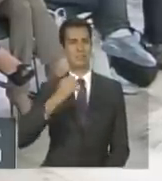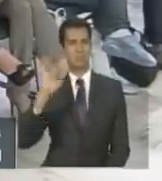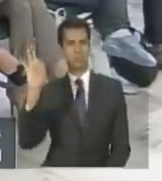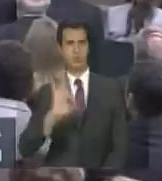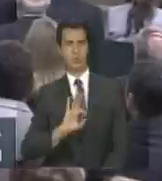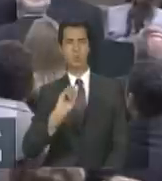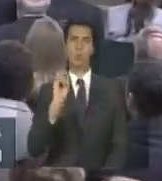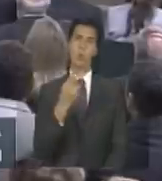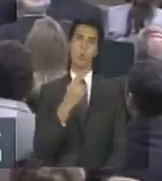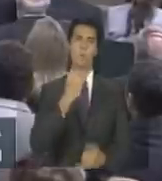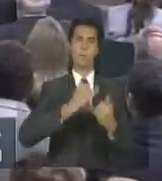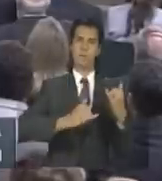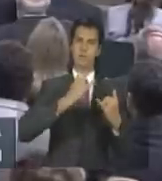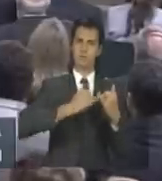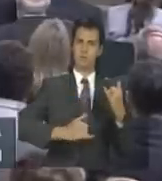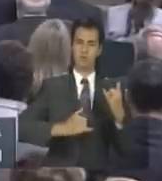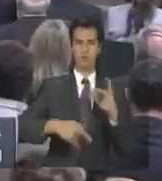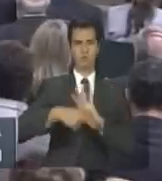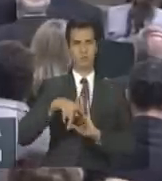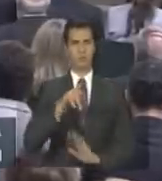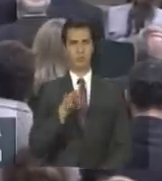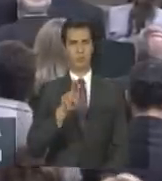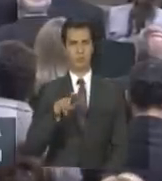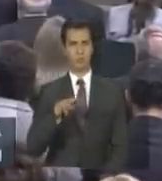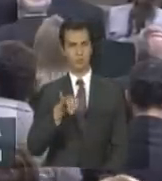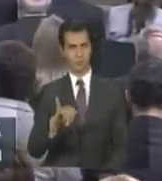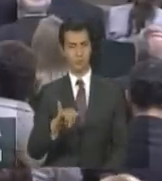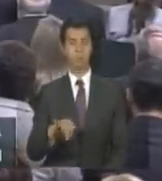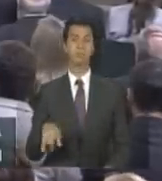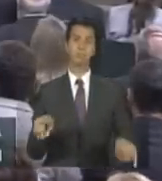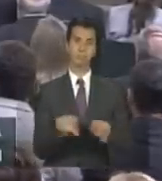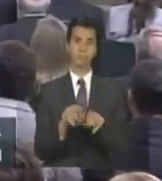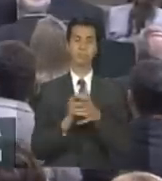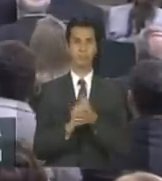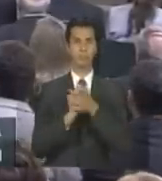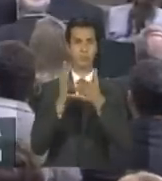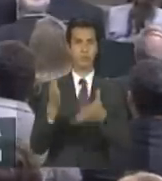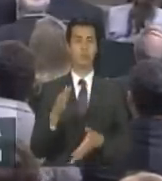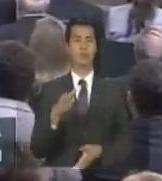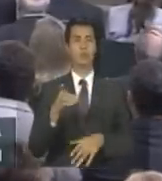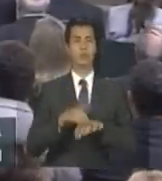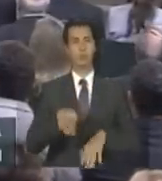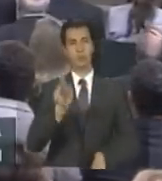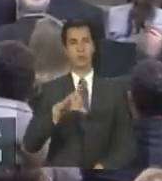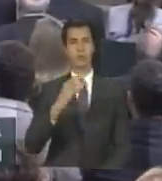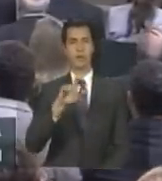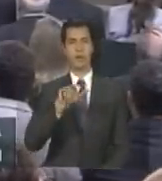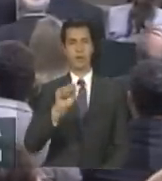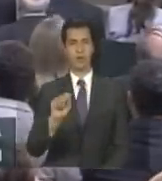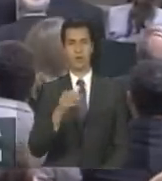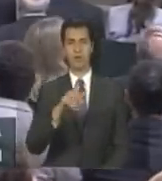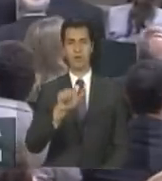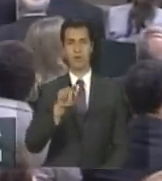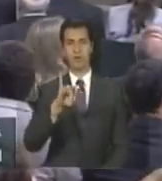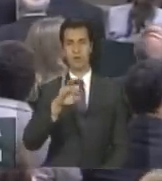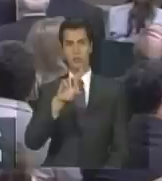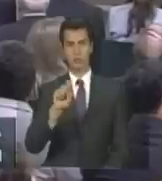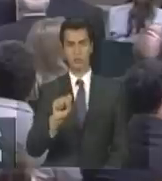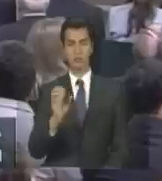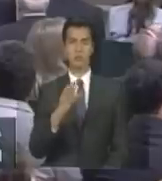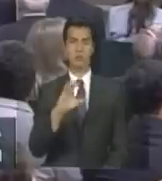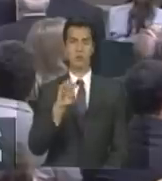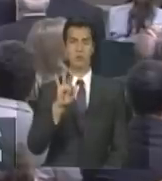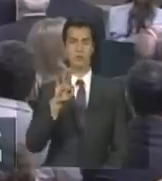do ProUni. Queria cumprimentar a doutora Carla Laís Ribeiro da Costa,